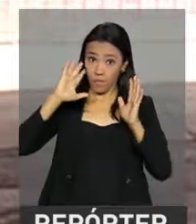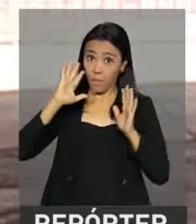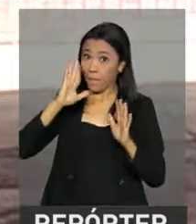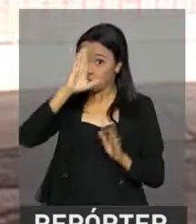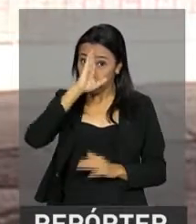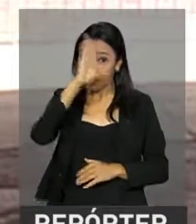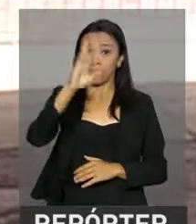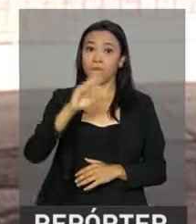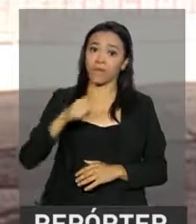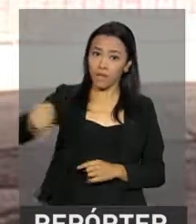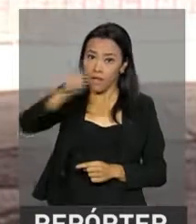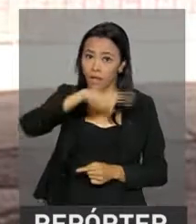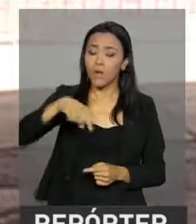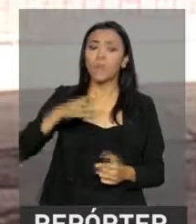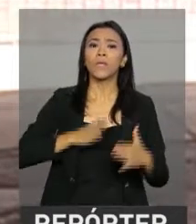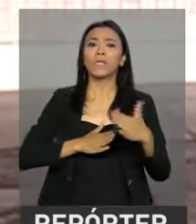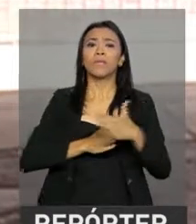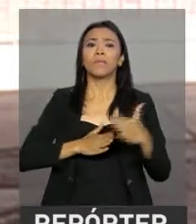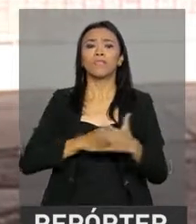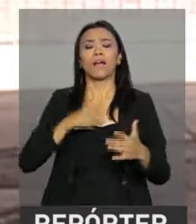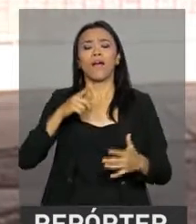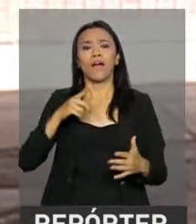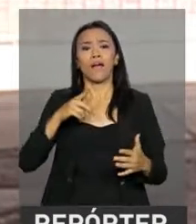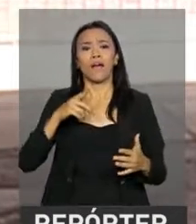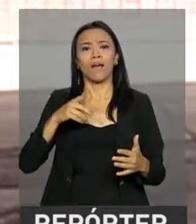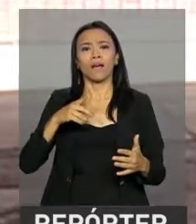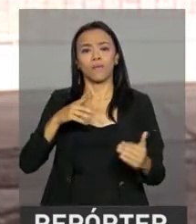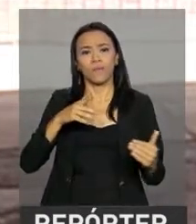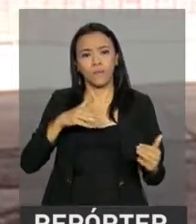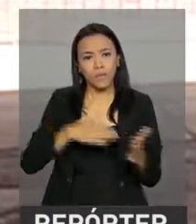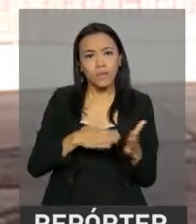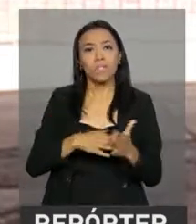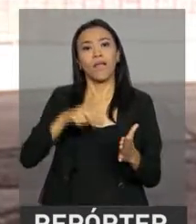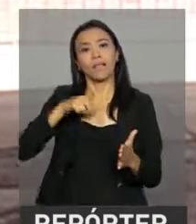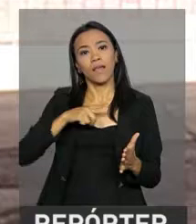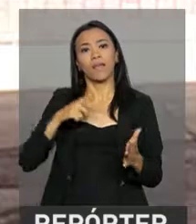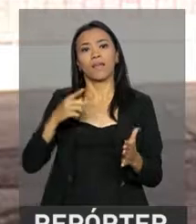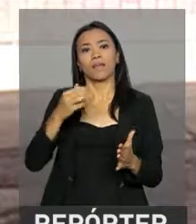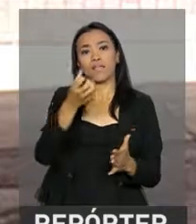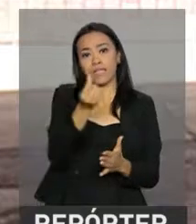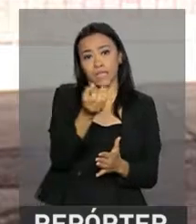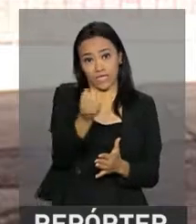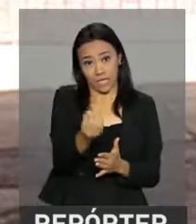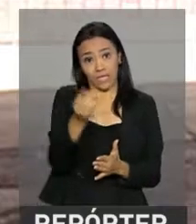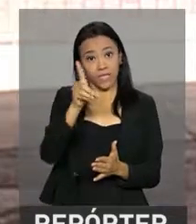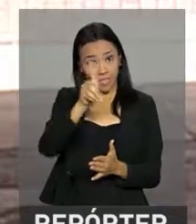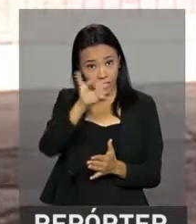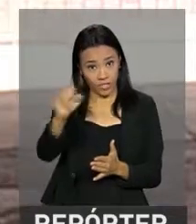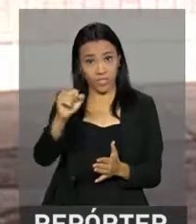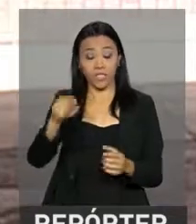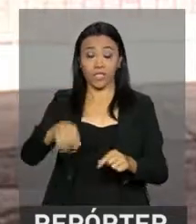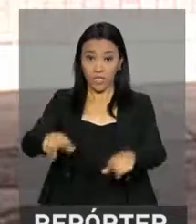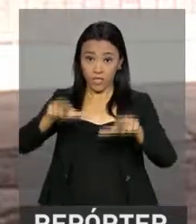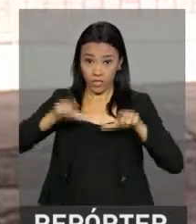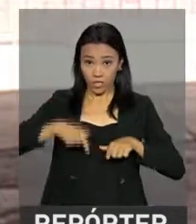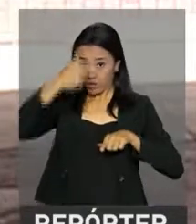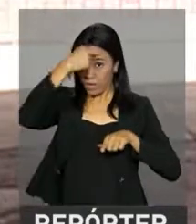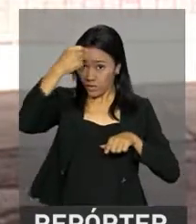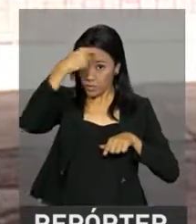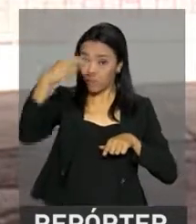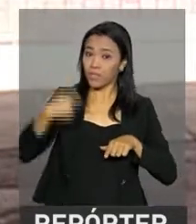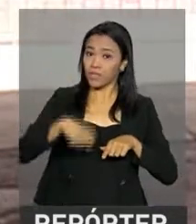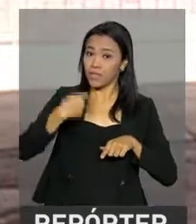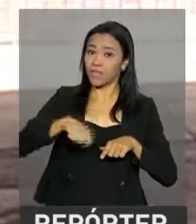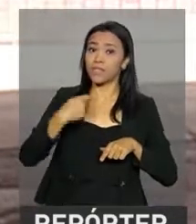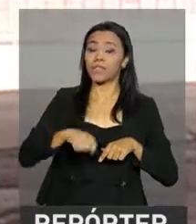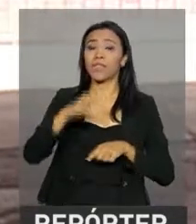pra eles o limite é de até 111 até 60 dias desculpa os diplomas de graduação devem ser validados